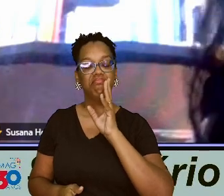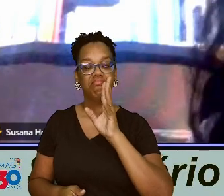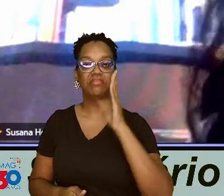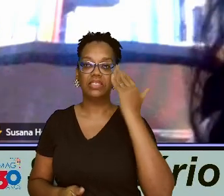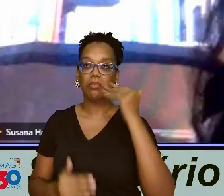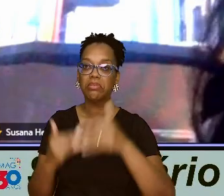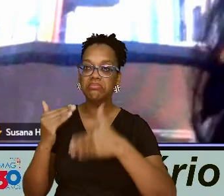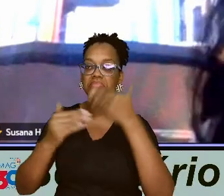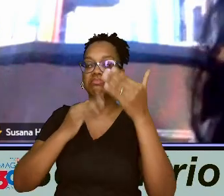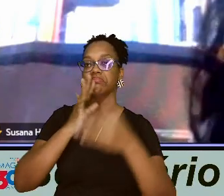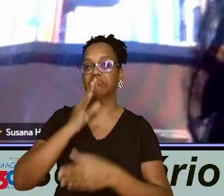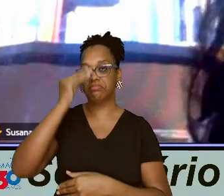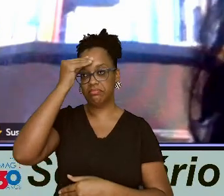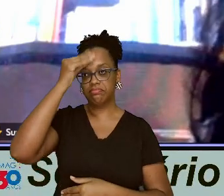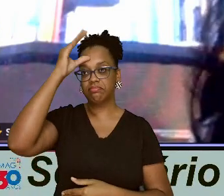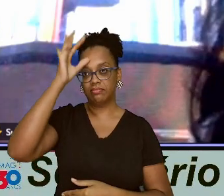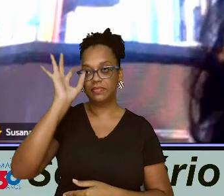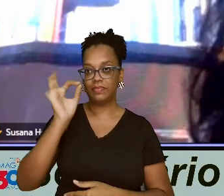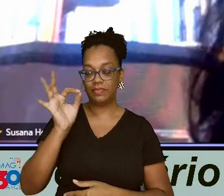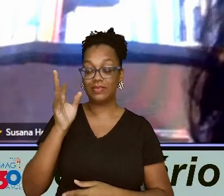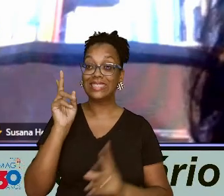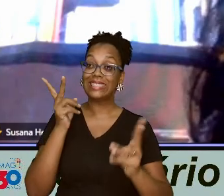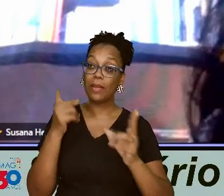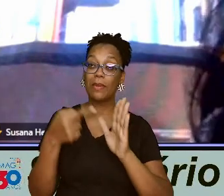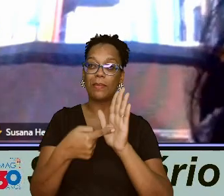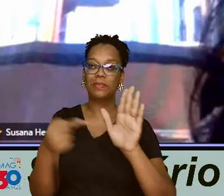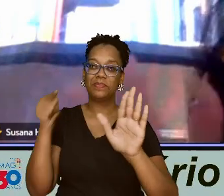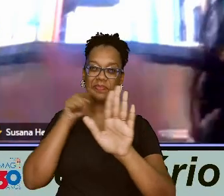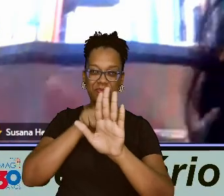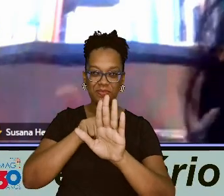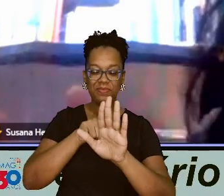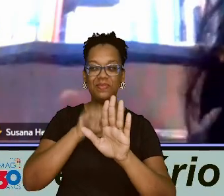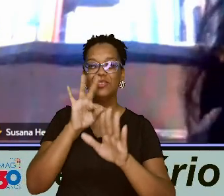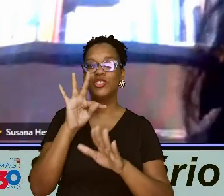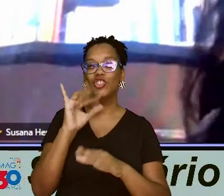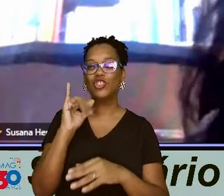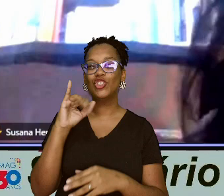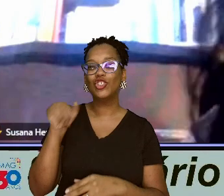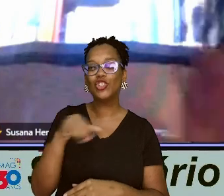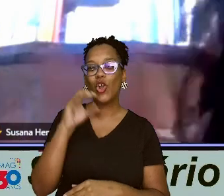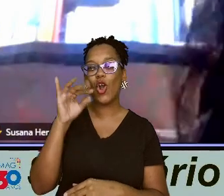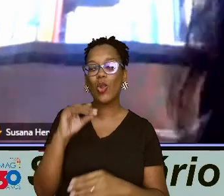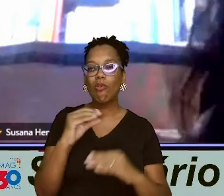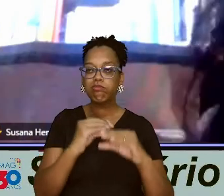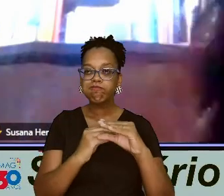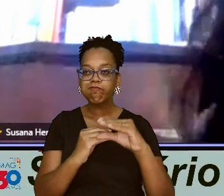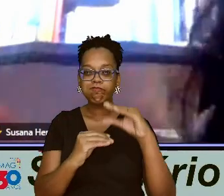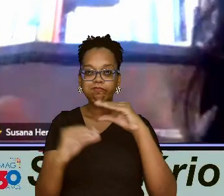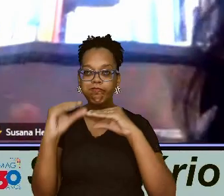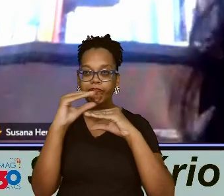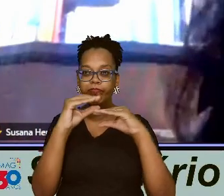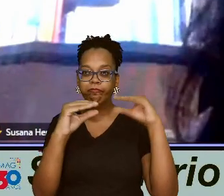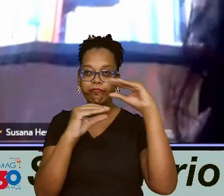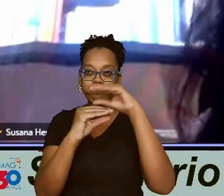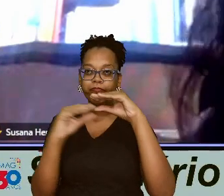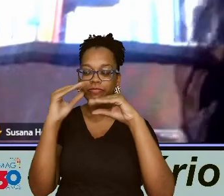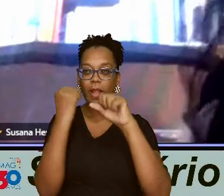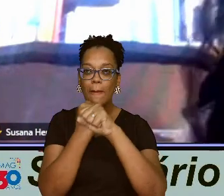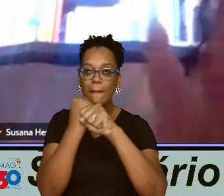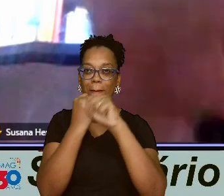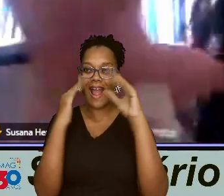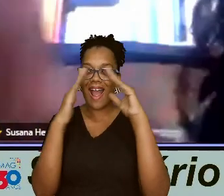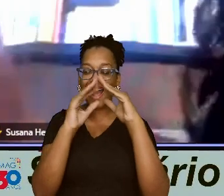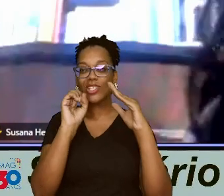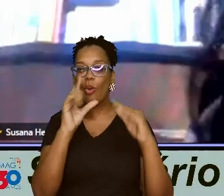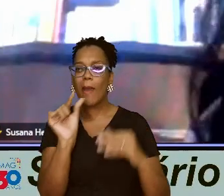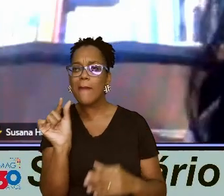construção de conhecimento, né? A gente sempre traz a metáfora do tijolinho para a construção da casa, ou do mosaico, né? Da pecinha para a construção do mosaico.